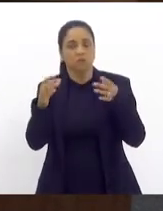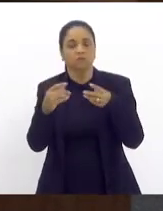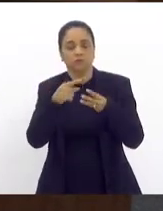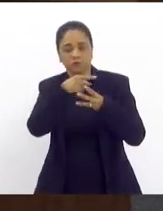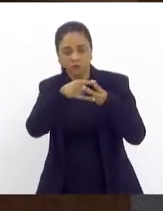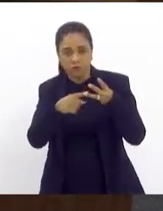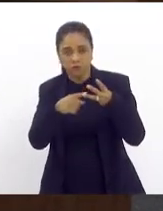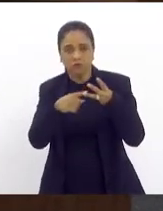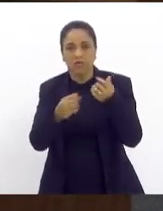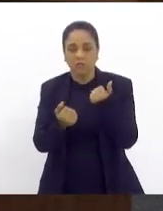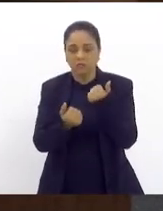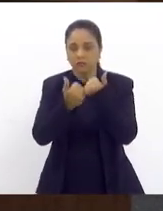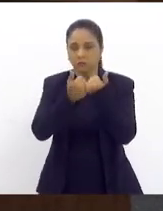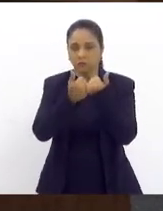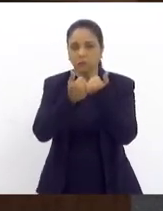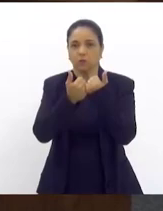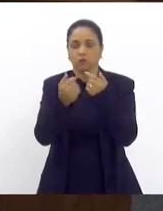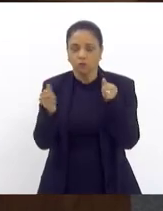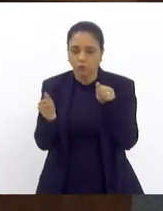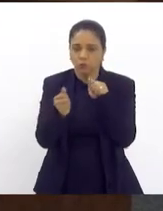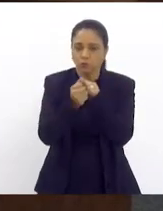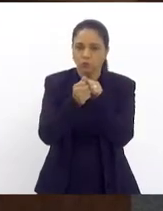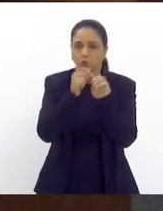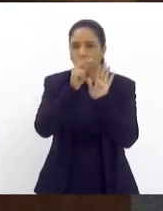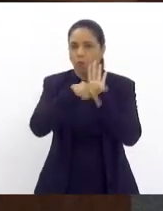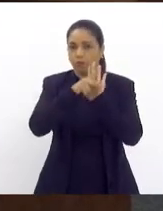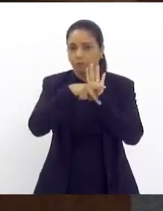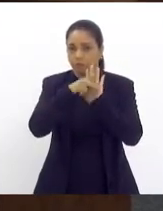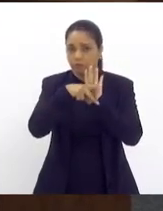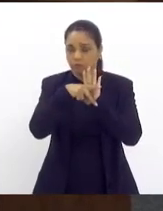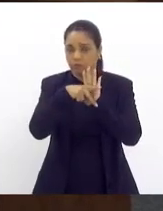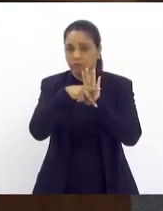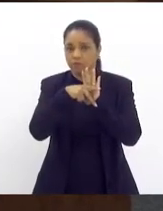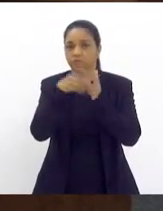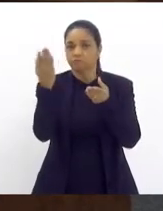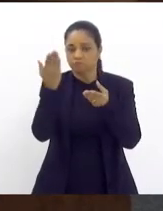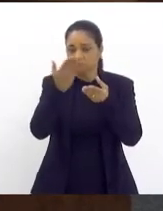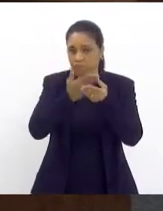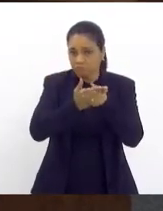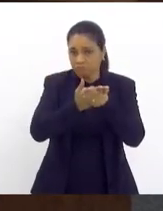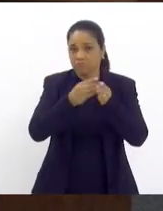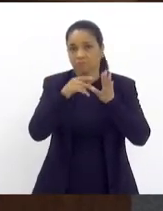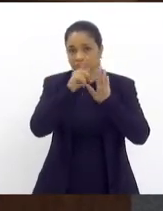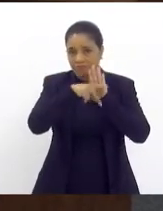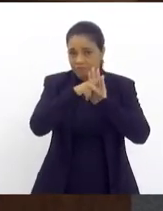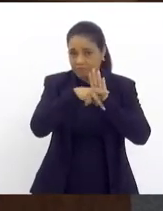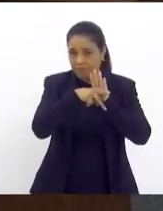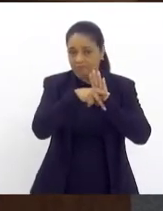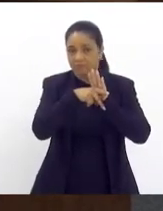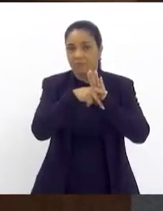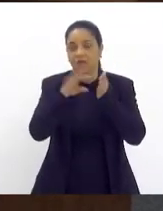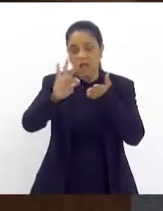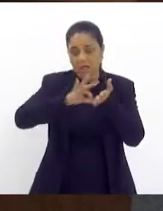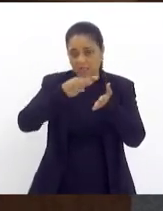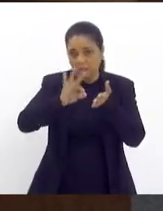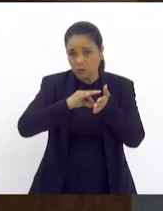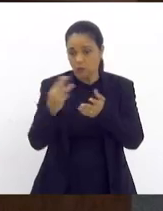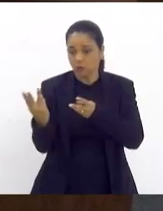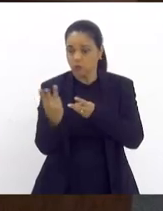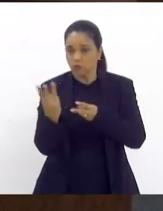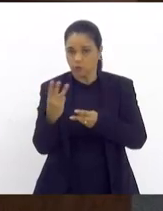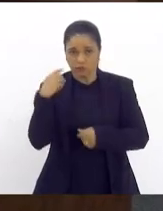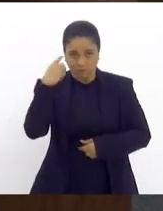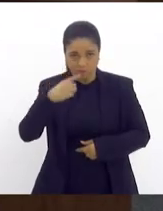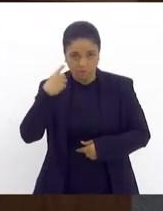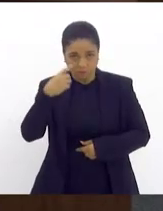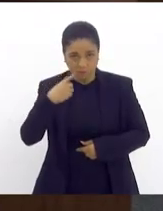projetos e a gente deu entrada no projeto que condensa os três e com a assinatura dos três Então queria